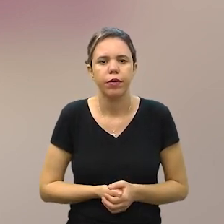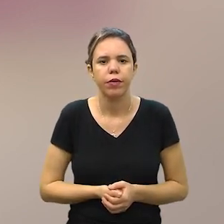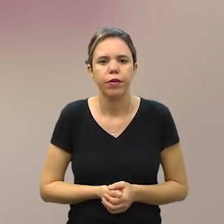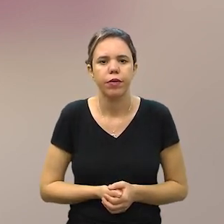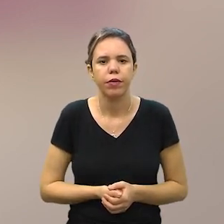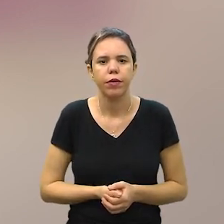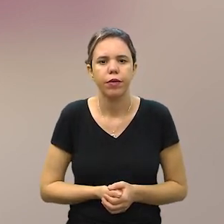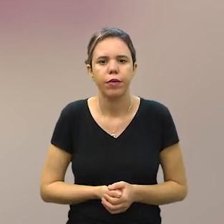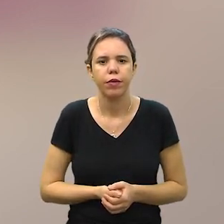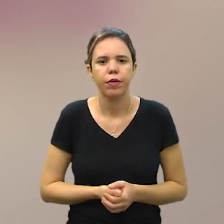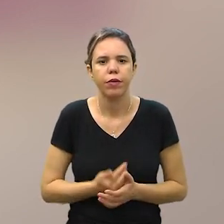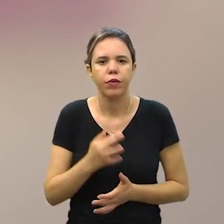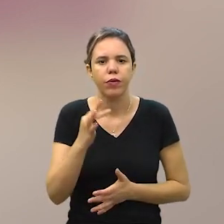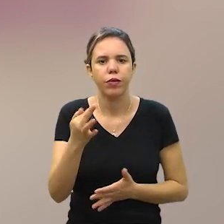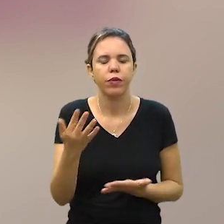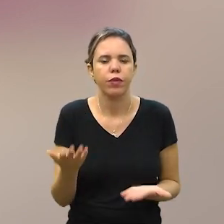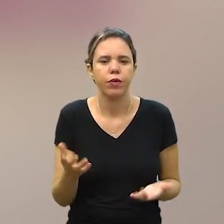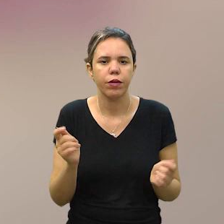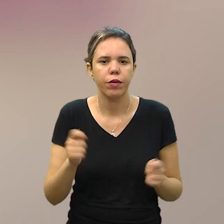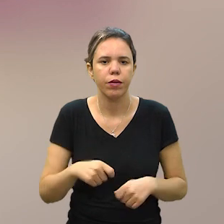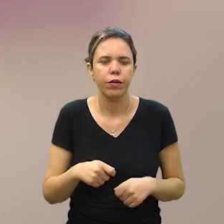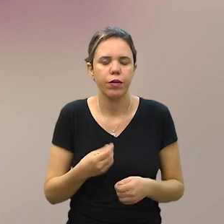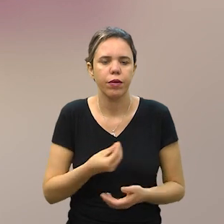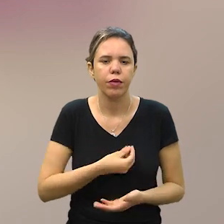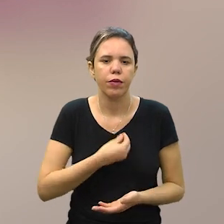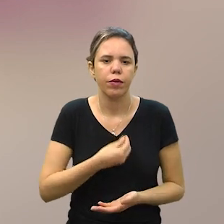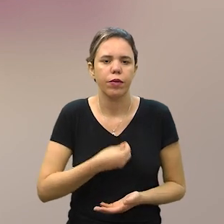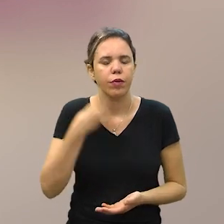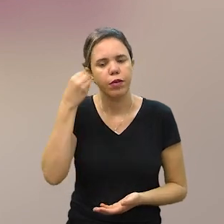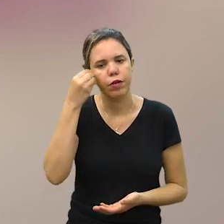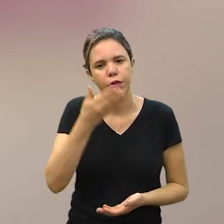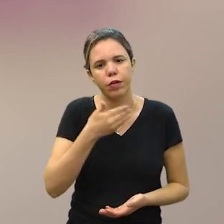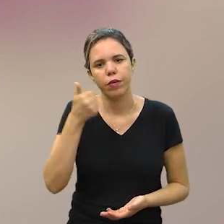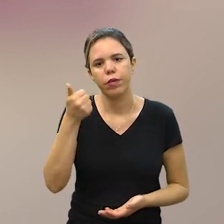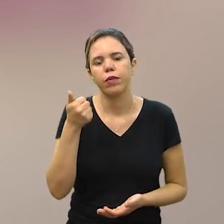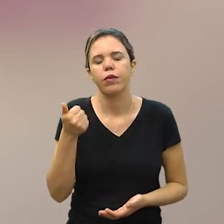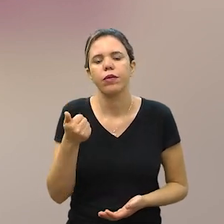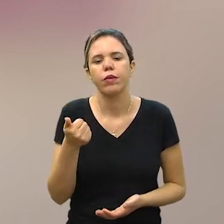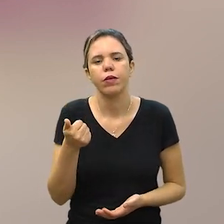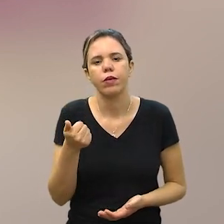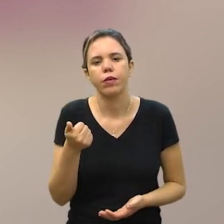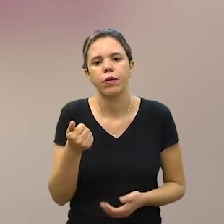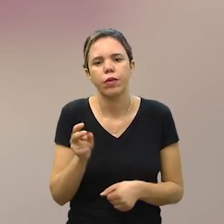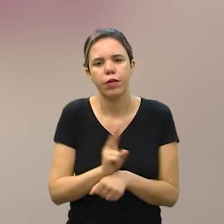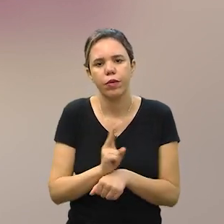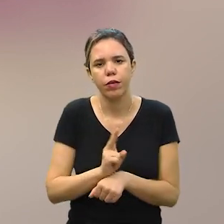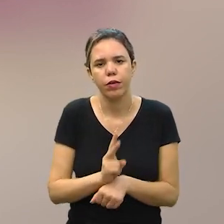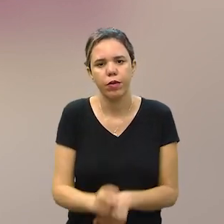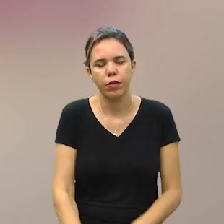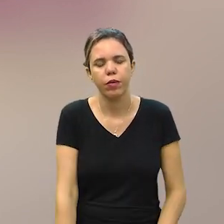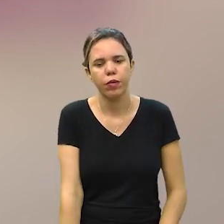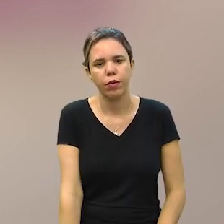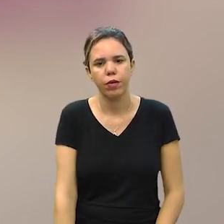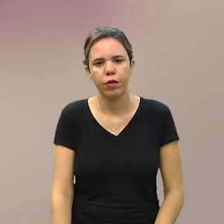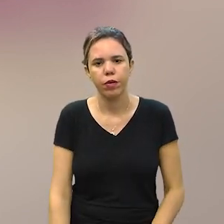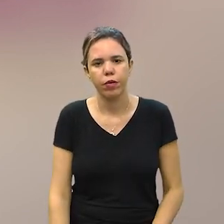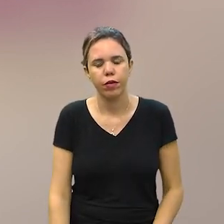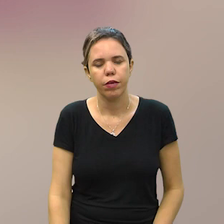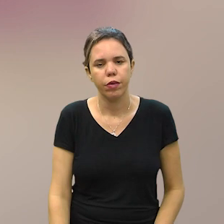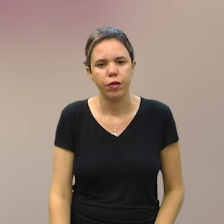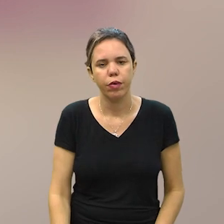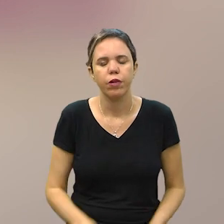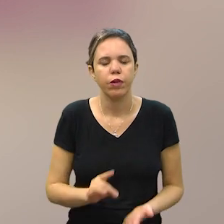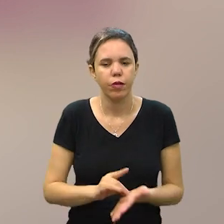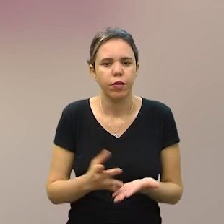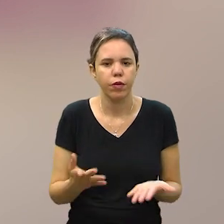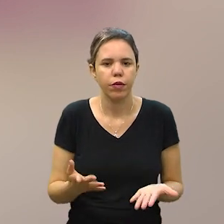e no futuro, né, que possa se viver melhor, com mais segurança, né?